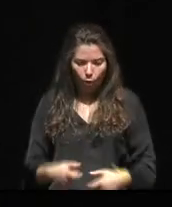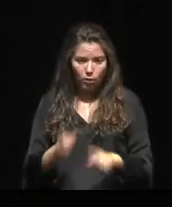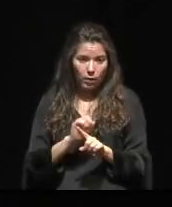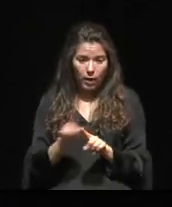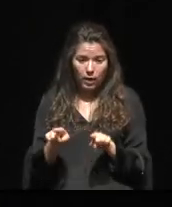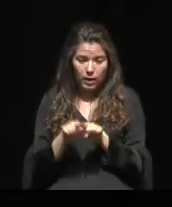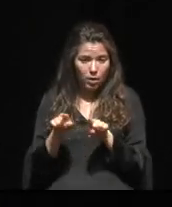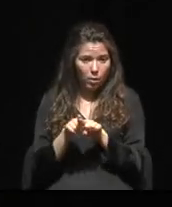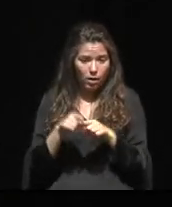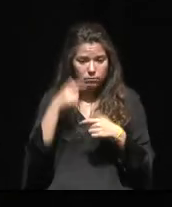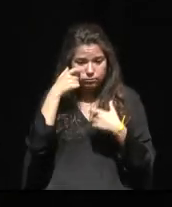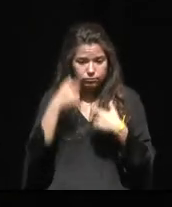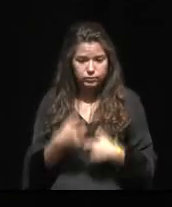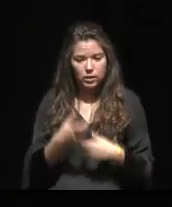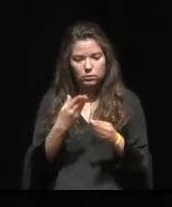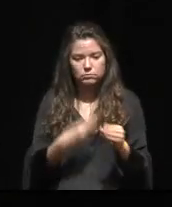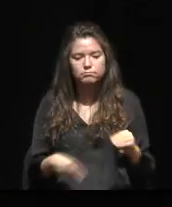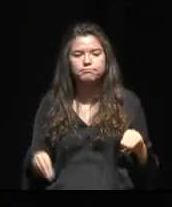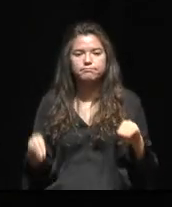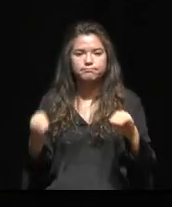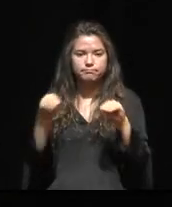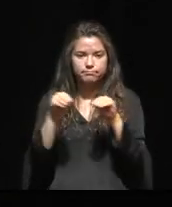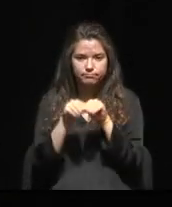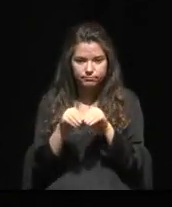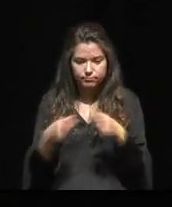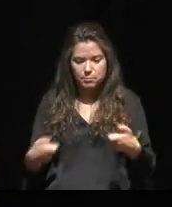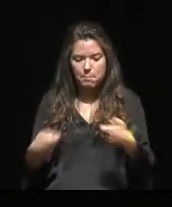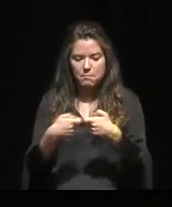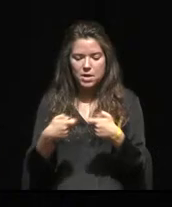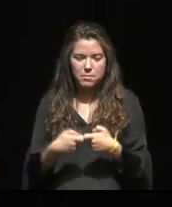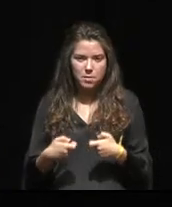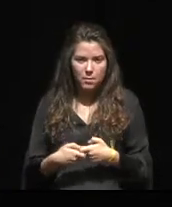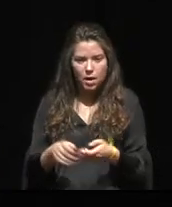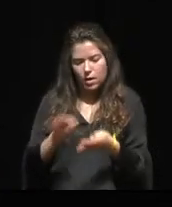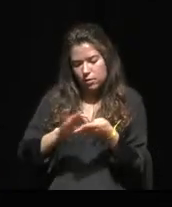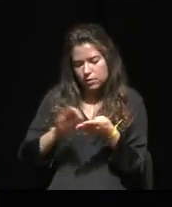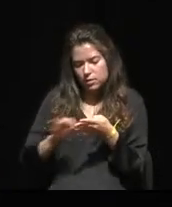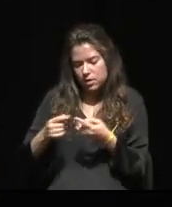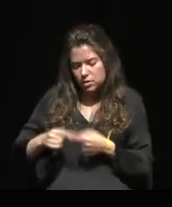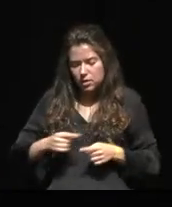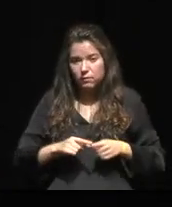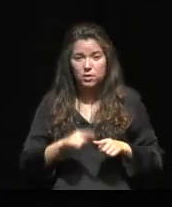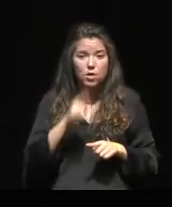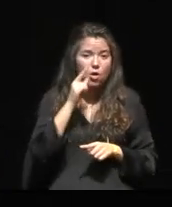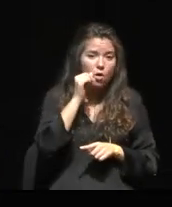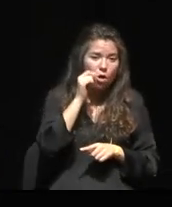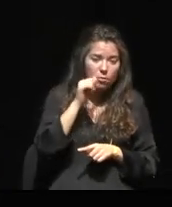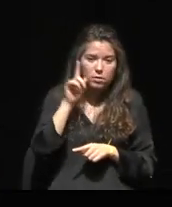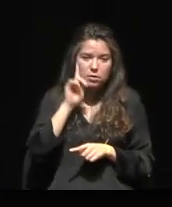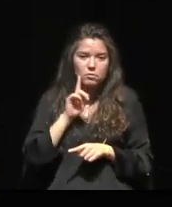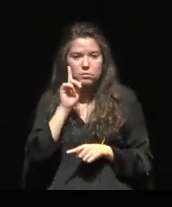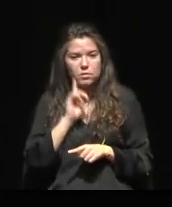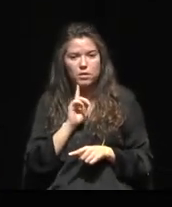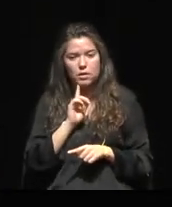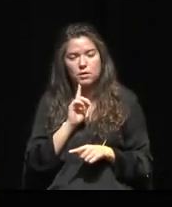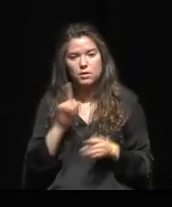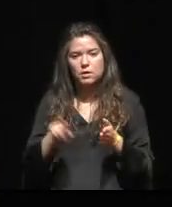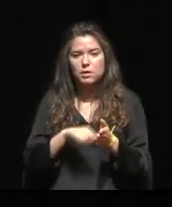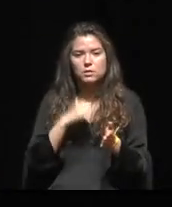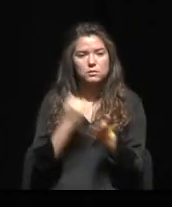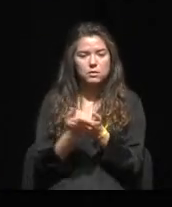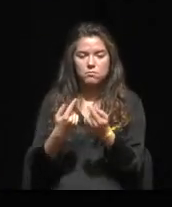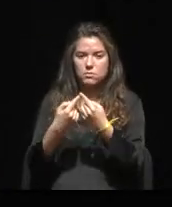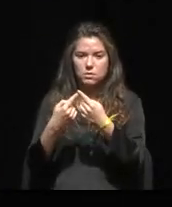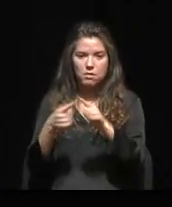somos iguais somos aptidões e características diferentes homem e mulher são e sempre foram